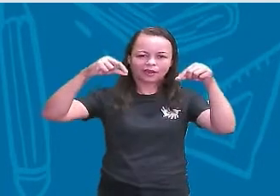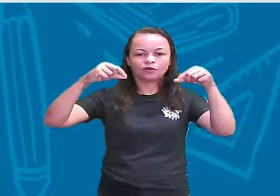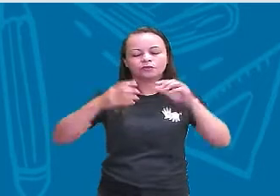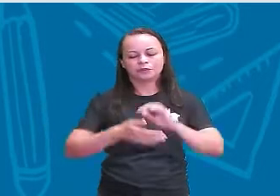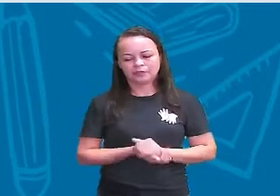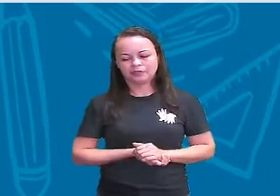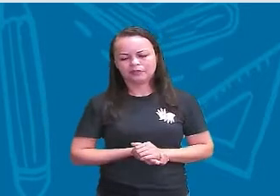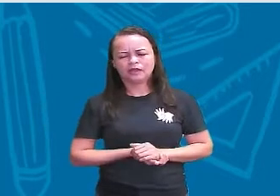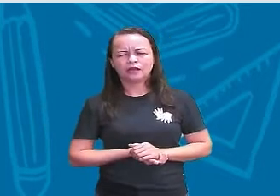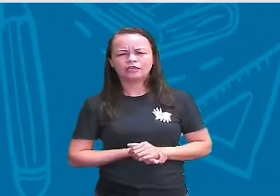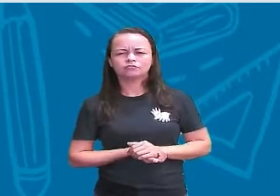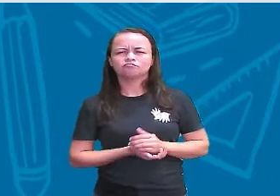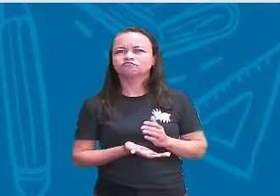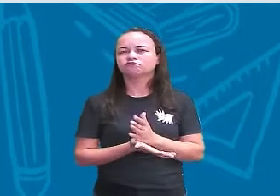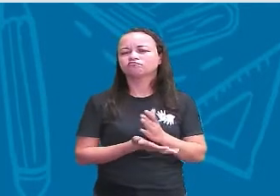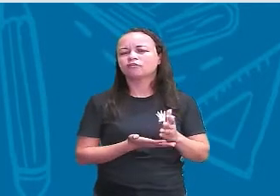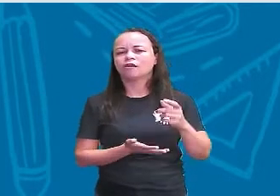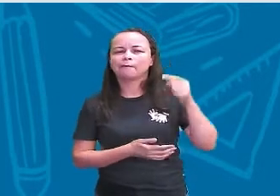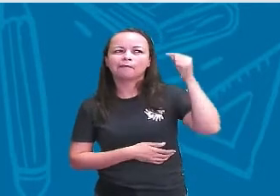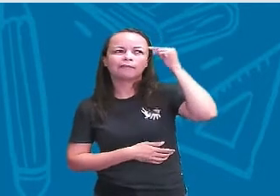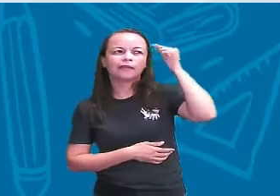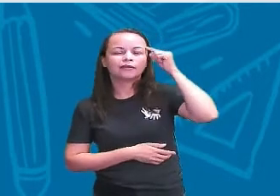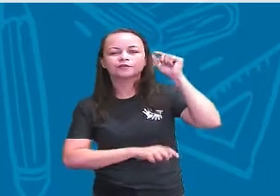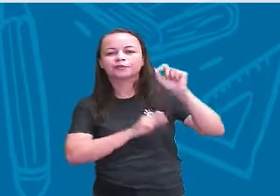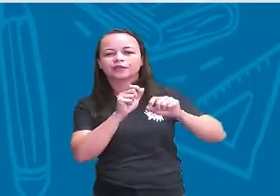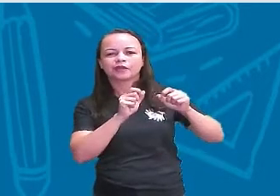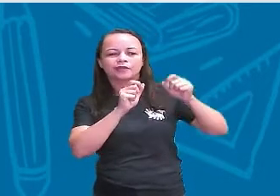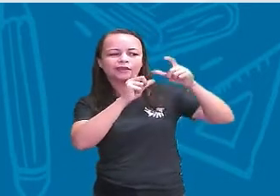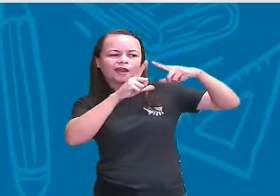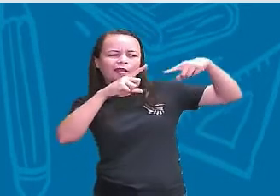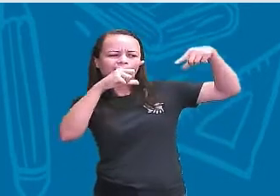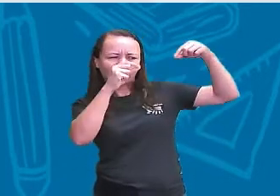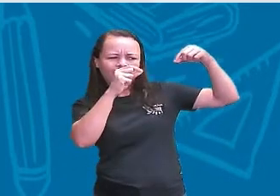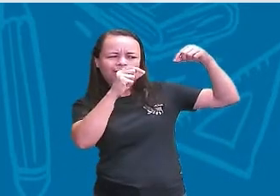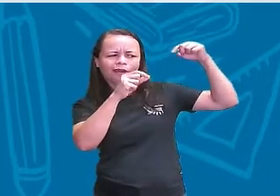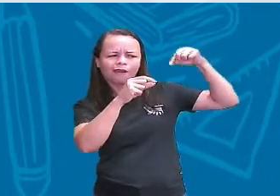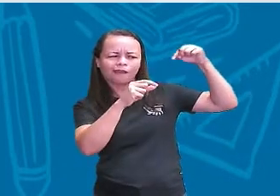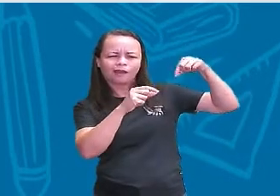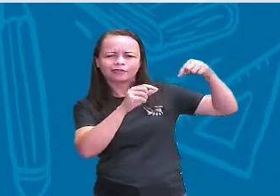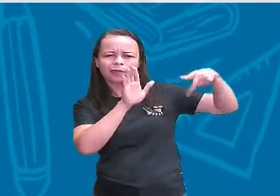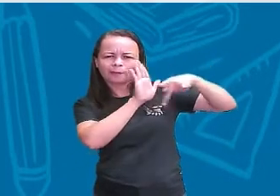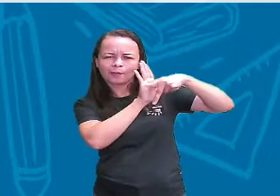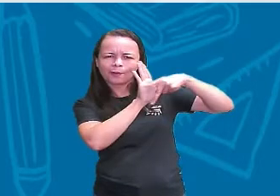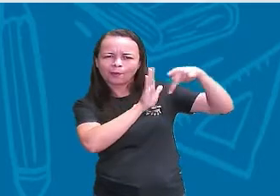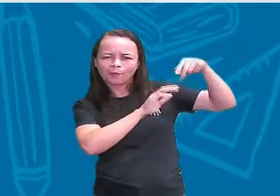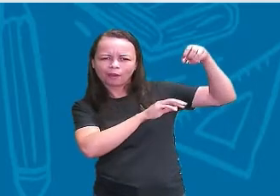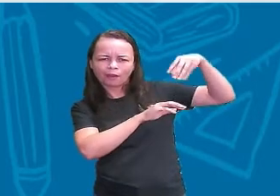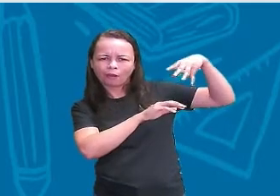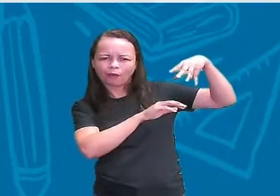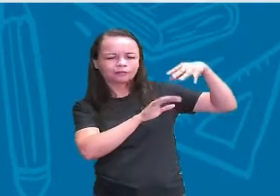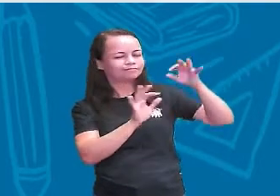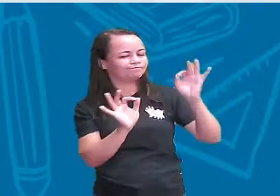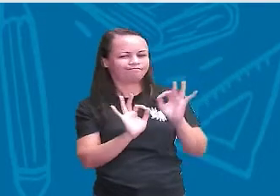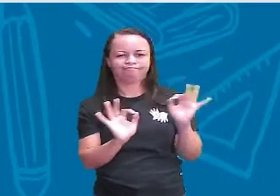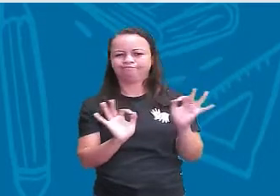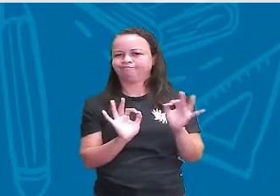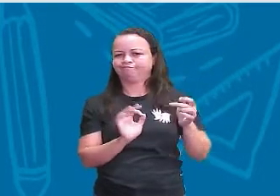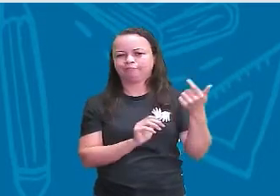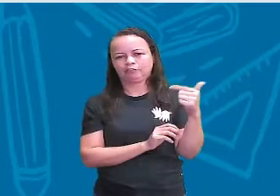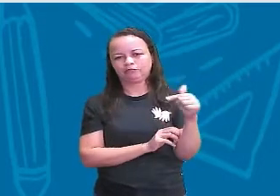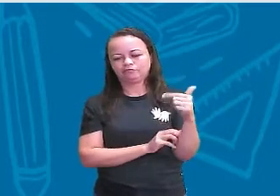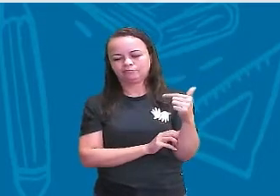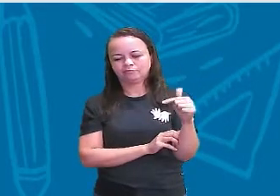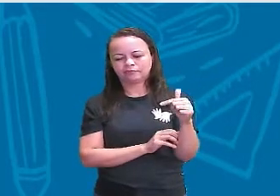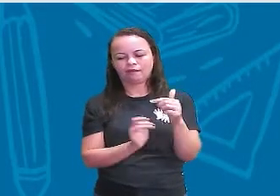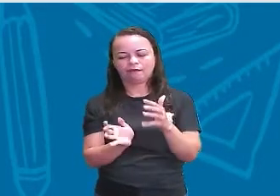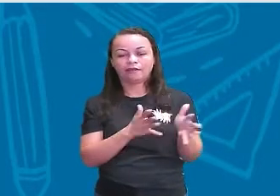vezes a gente pensa que a Lua, ela tem luz própria, mas não. A Lua, ela não tem luz própria.